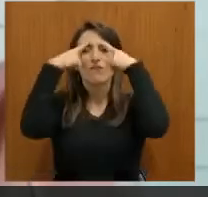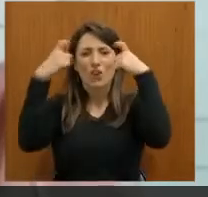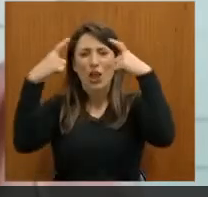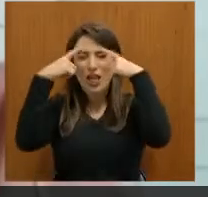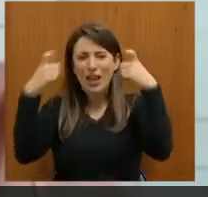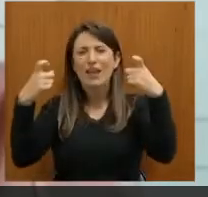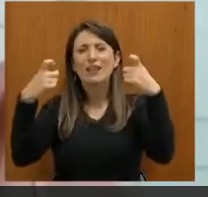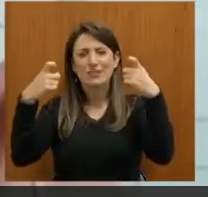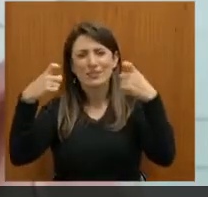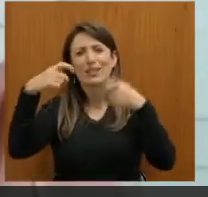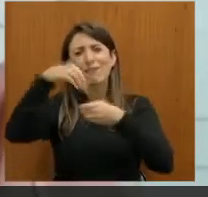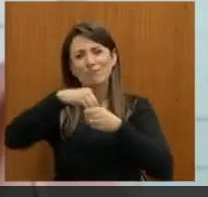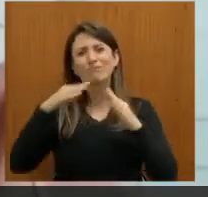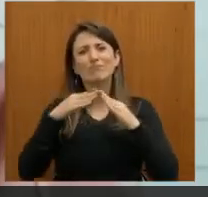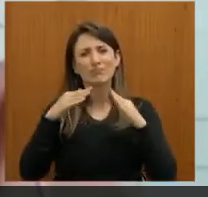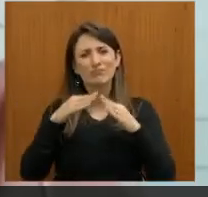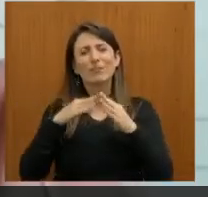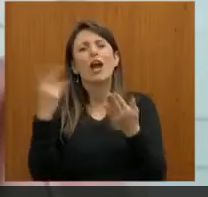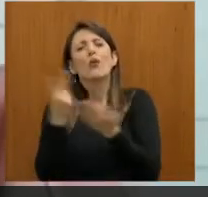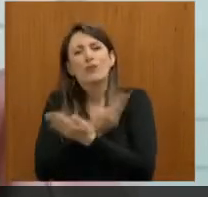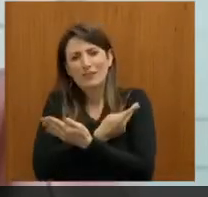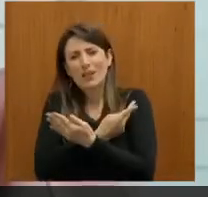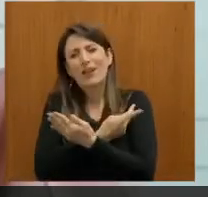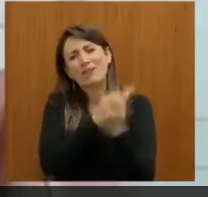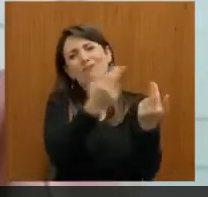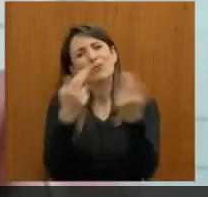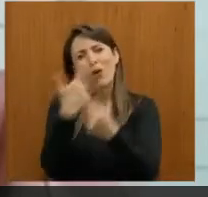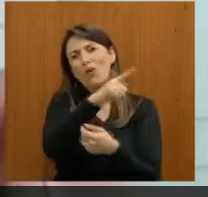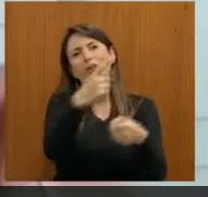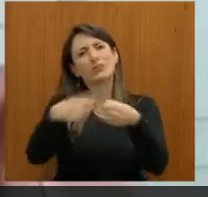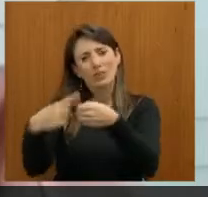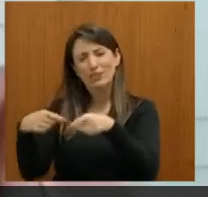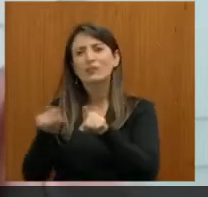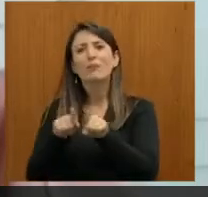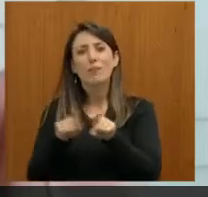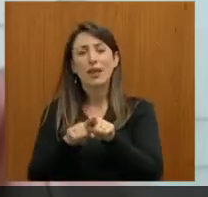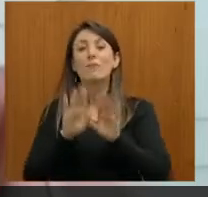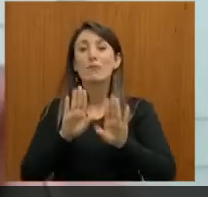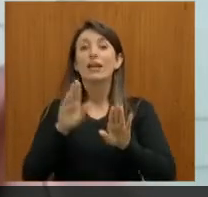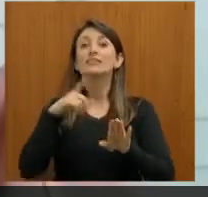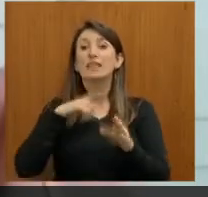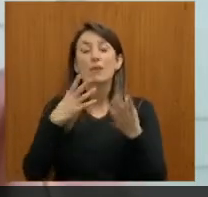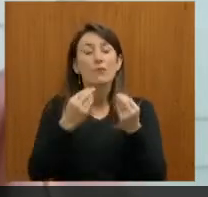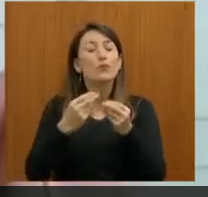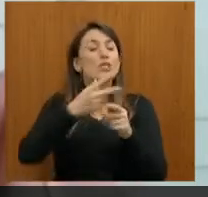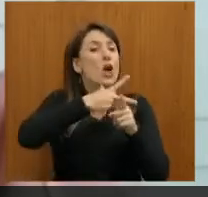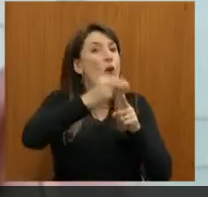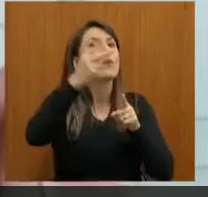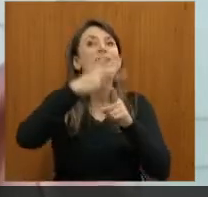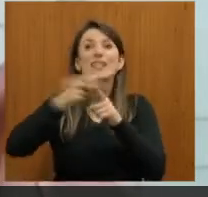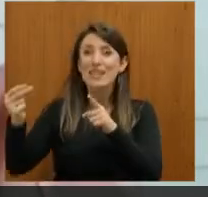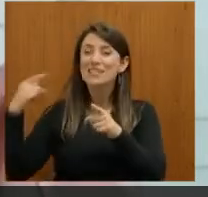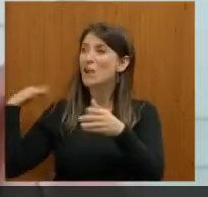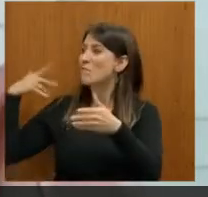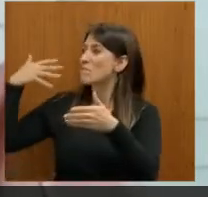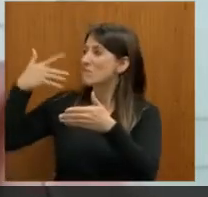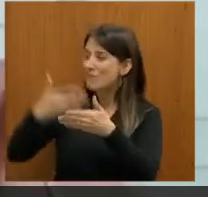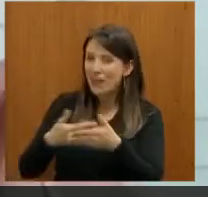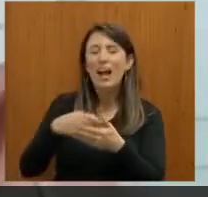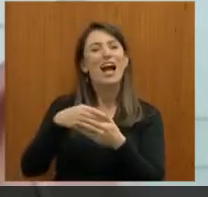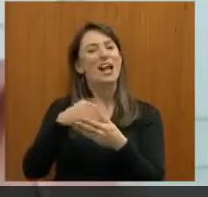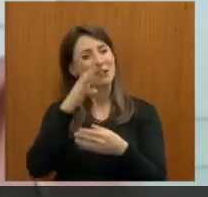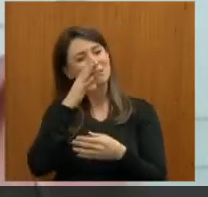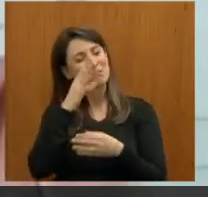queixas que foram relatados aqui evidenciamos as conquistas ao longo de todos esses anos